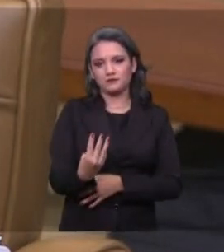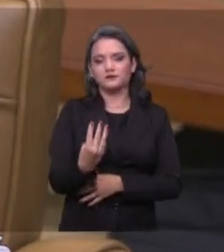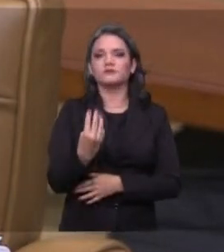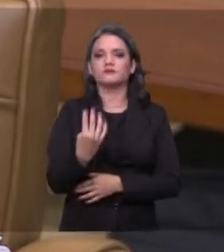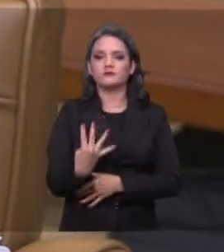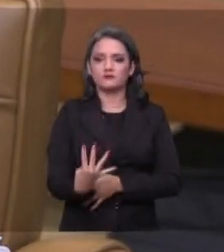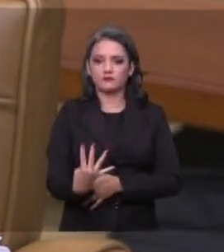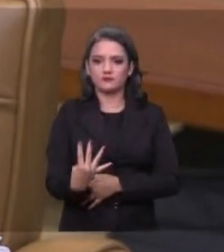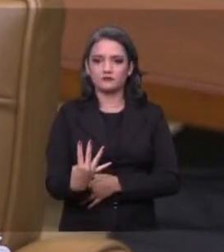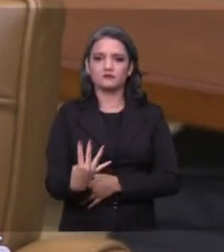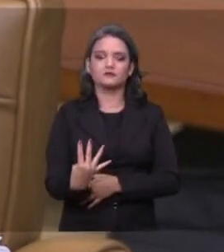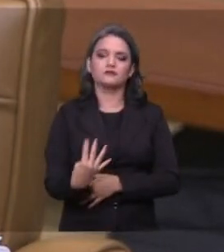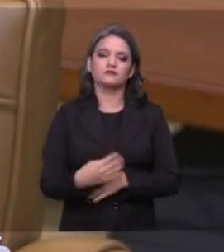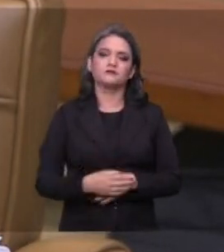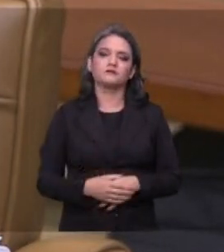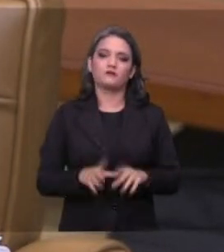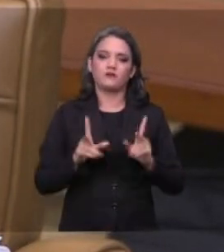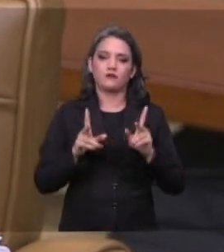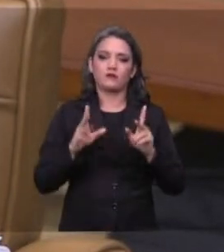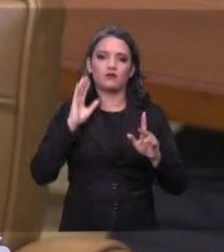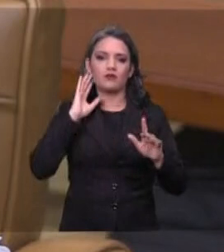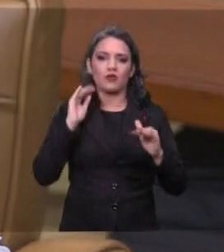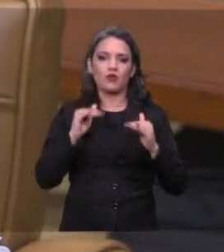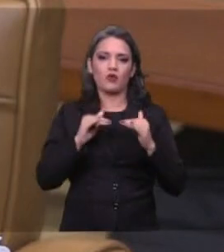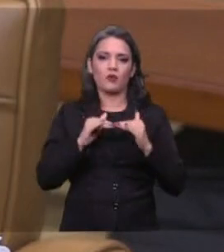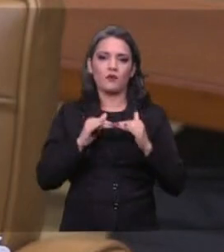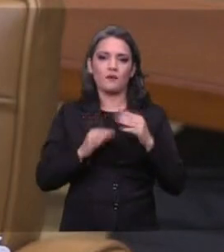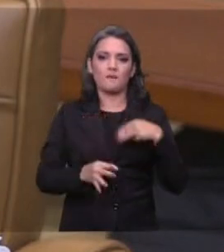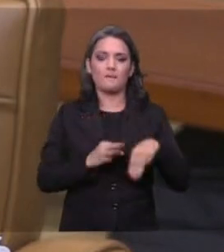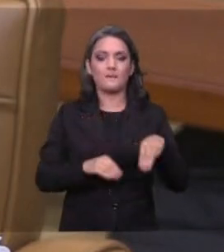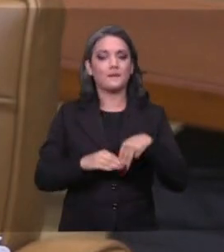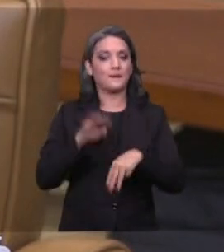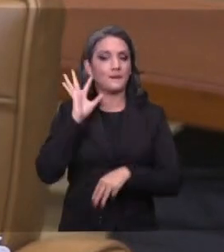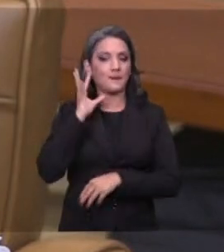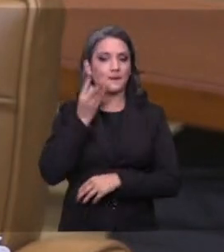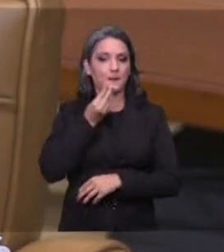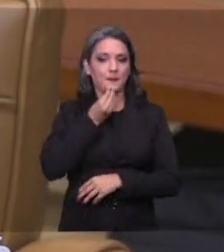e 4º, assim como fez o ministro Dias Toffoli